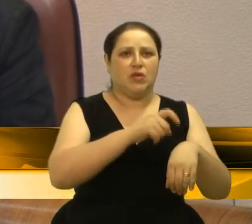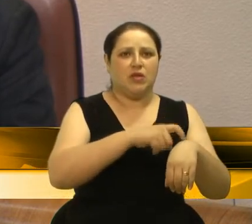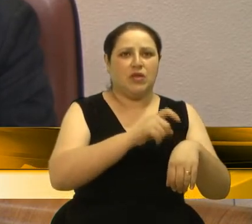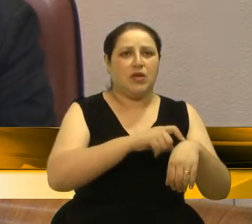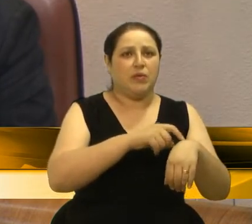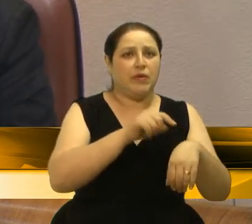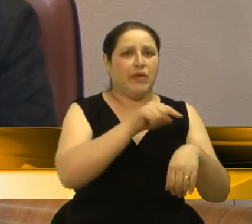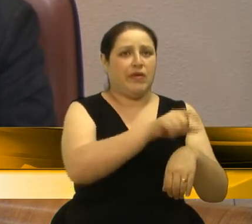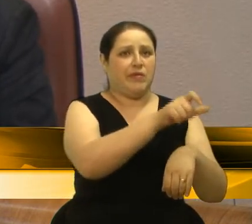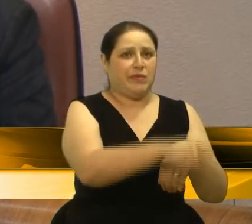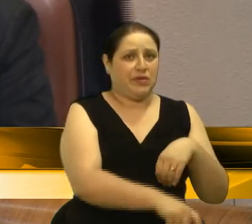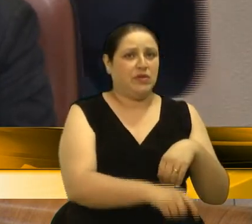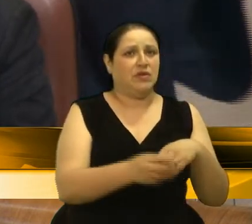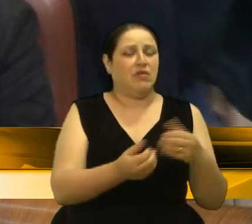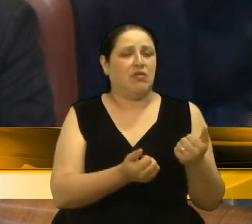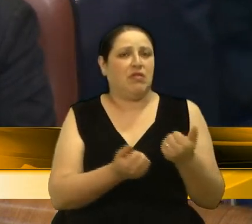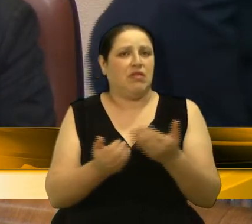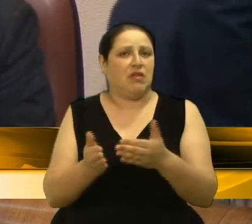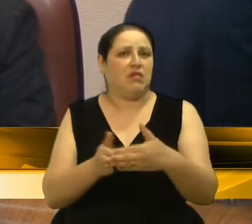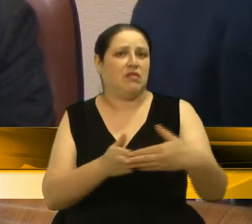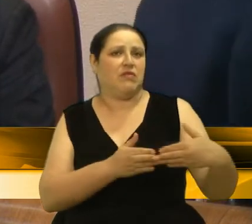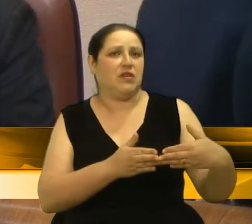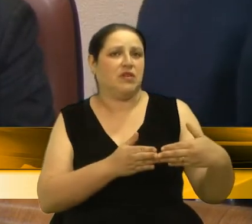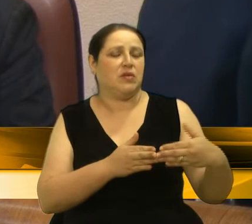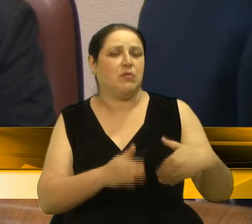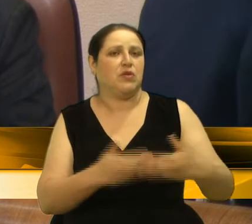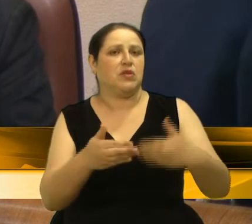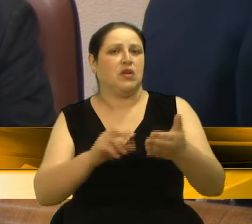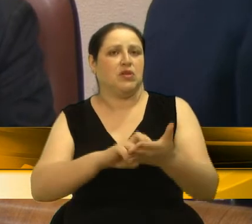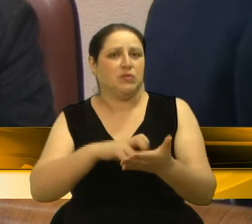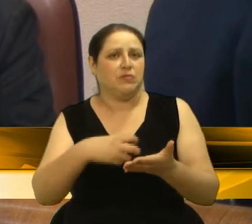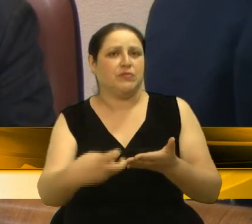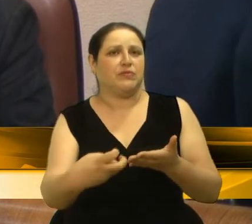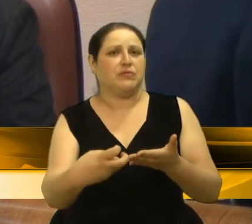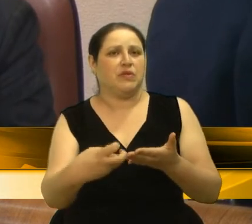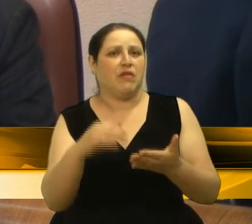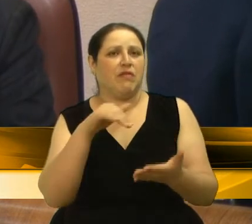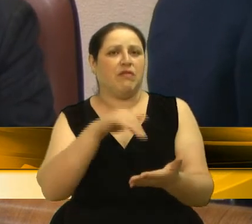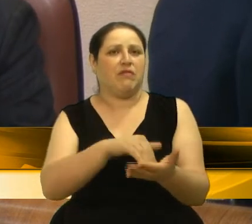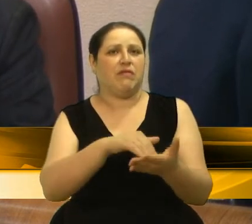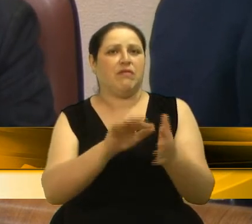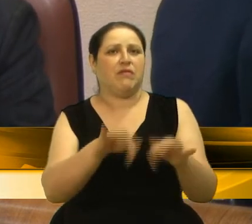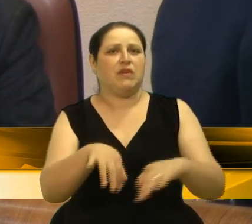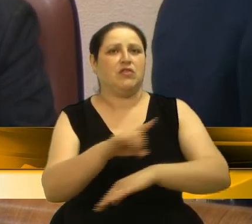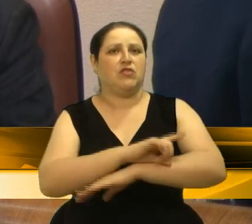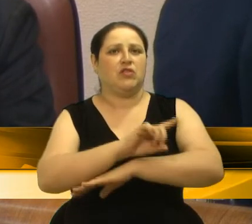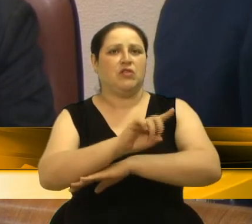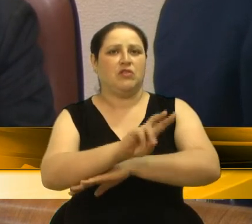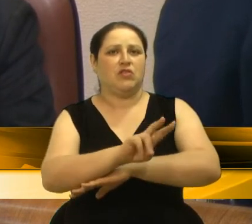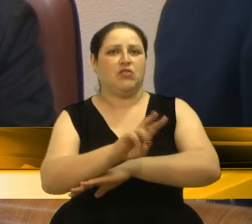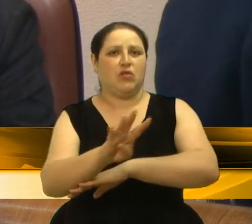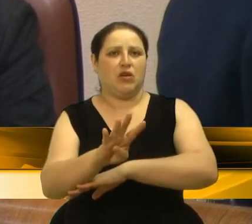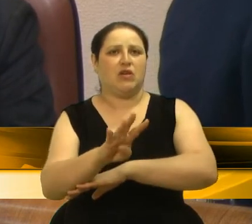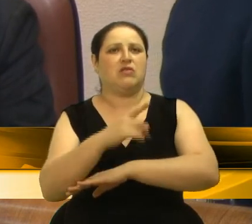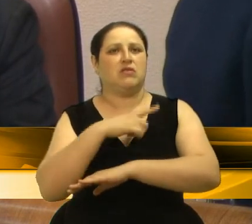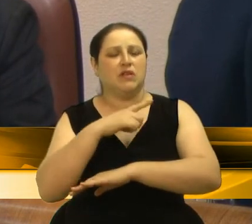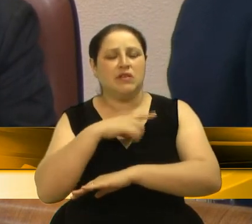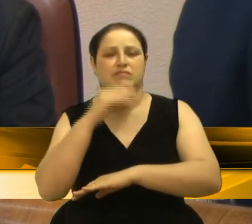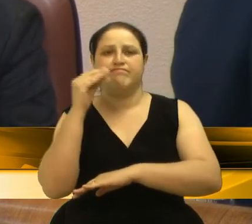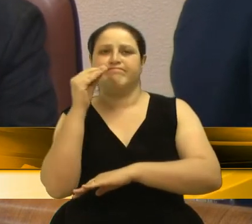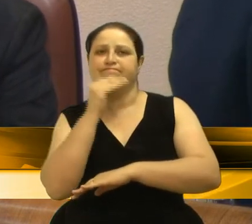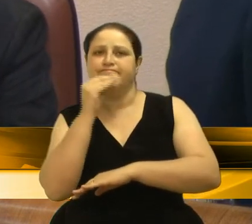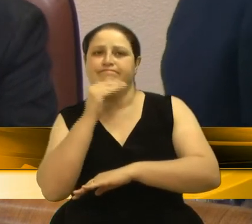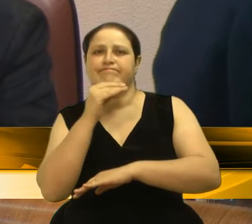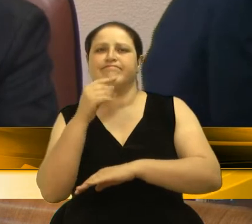do impetrante no processo de impeachment, que se encerra no próximo dia 24, a qual restará fragilizada, segundo